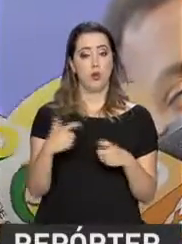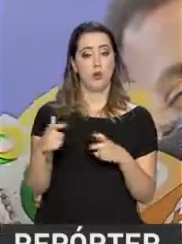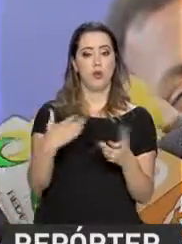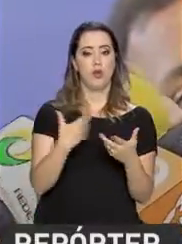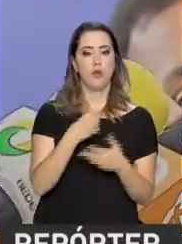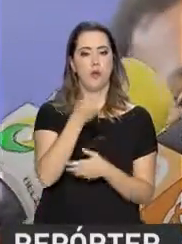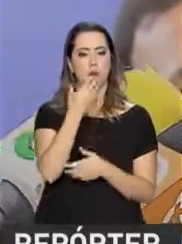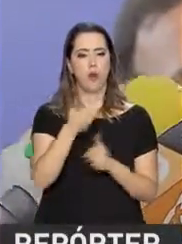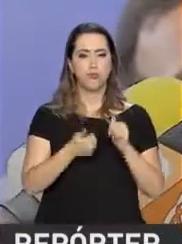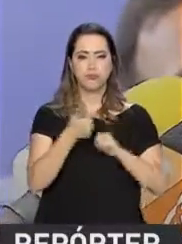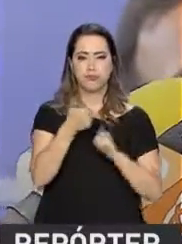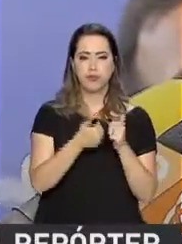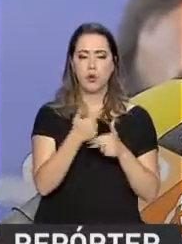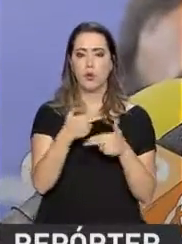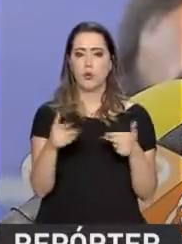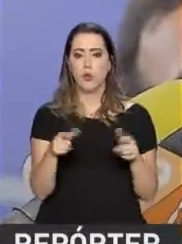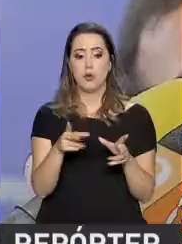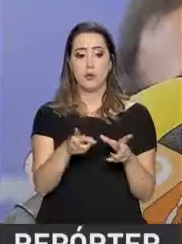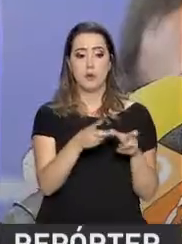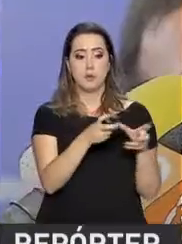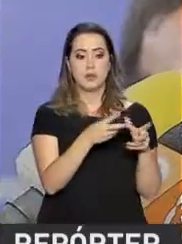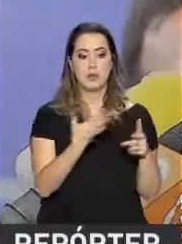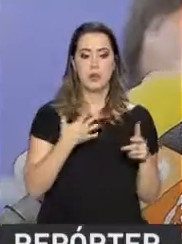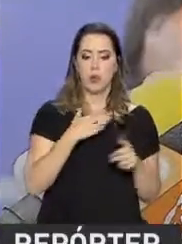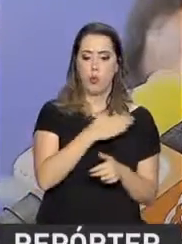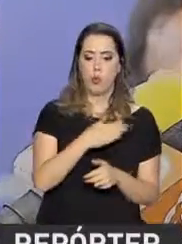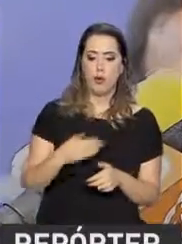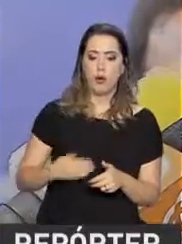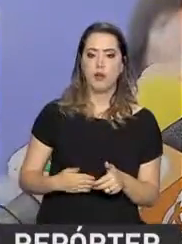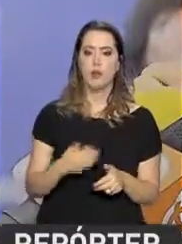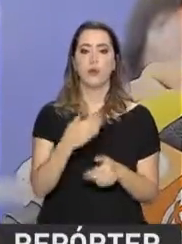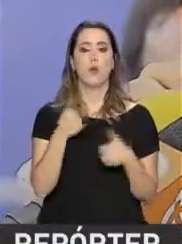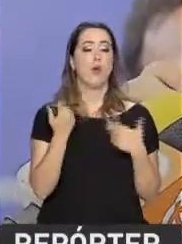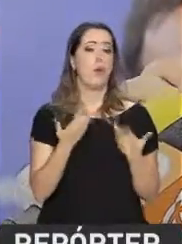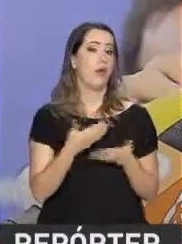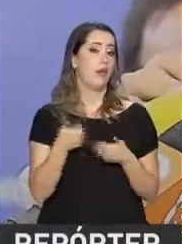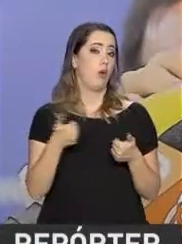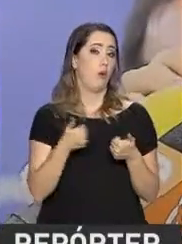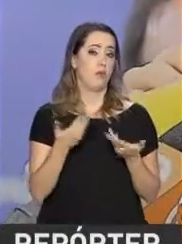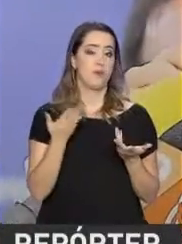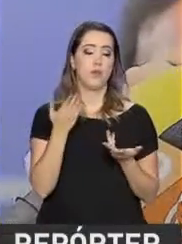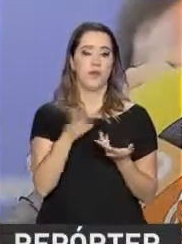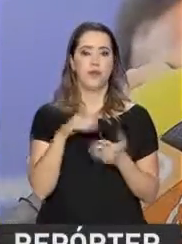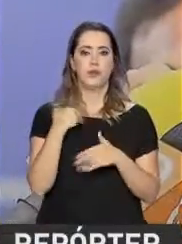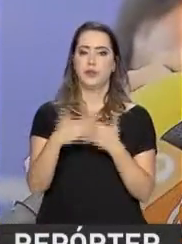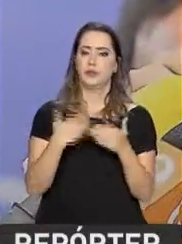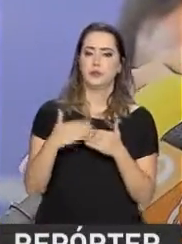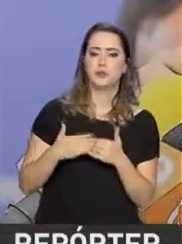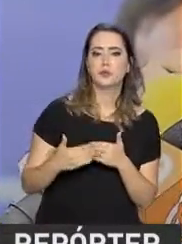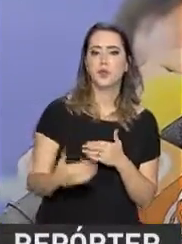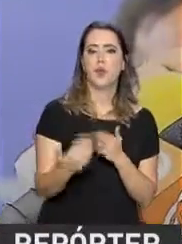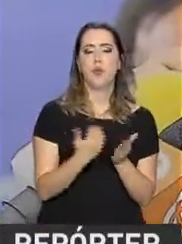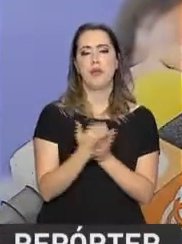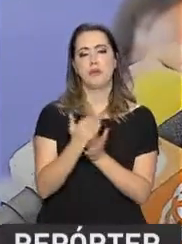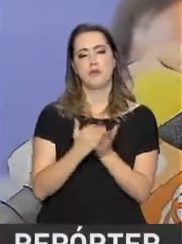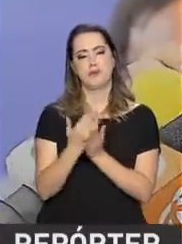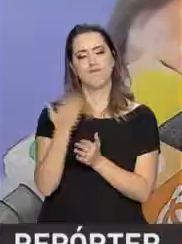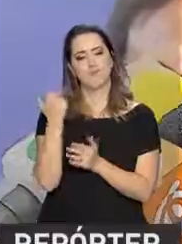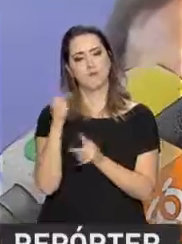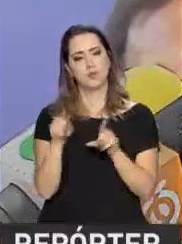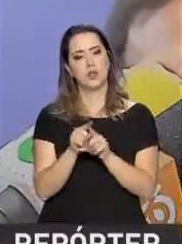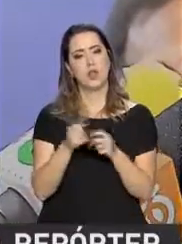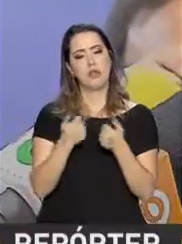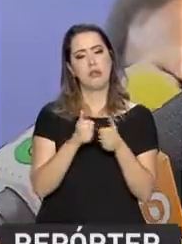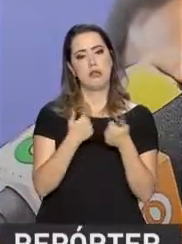do bom é que lamento para detectores de metais e assim por diante entre outros processos que vai desde o acompanhamento é de